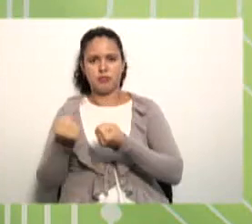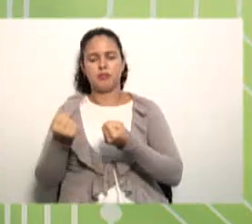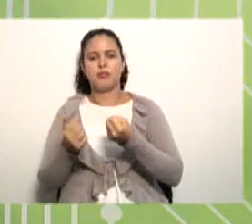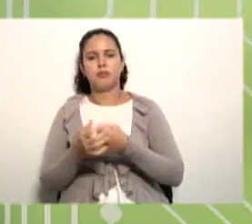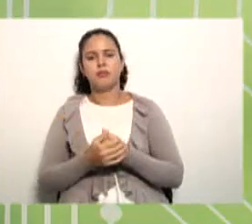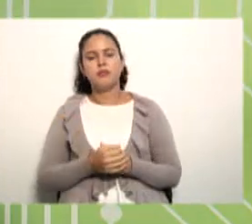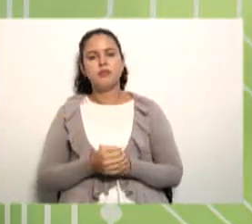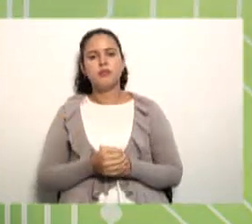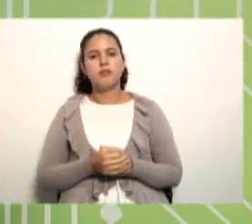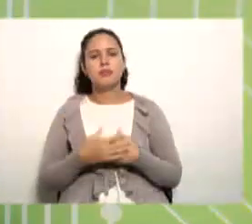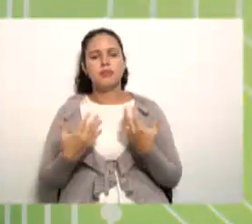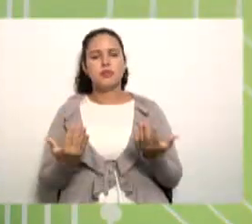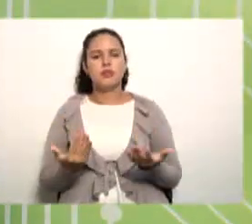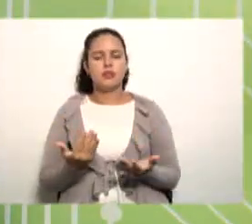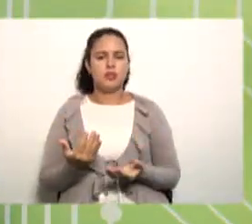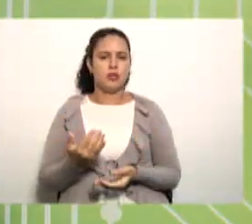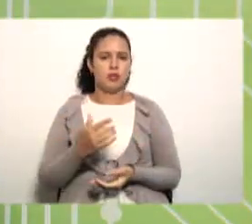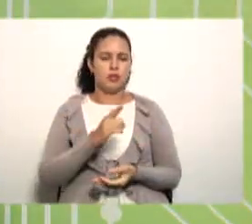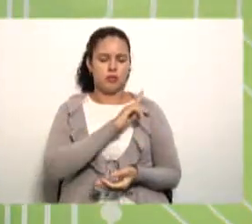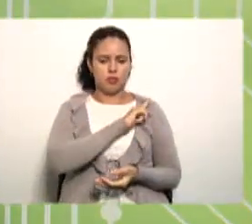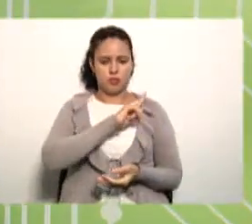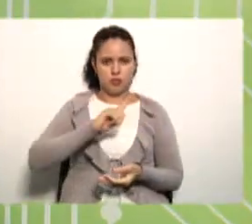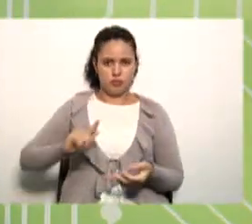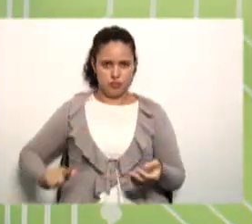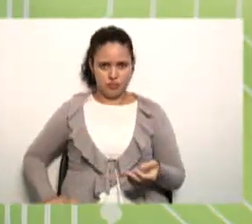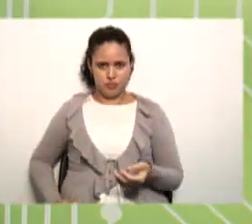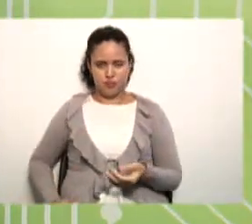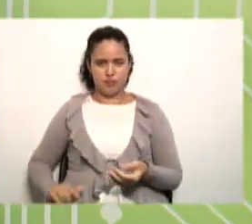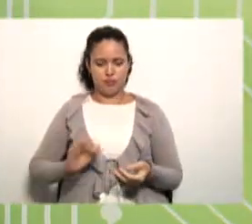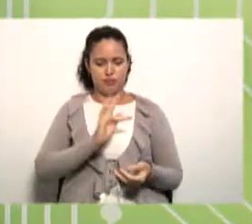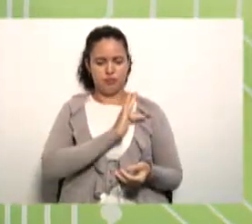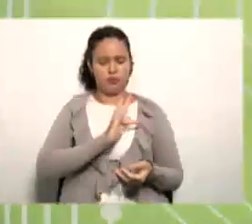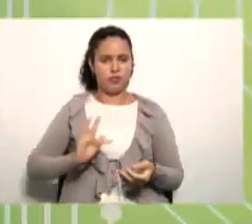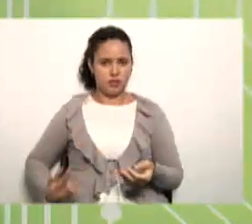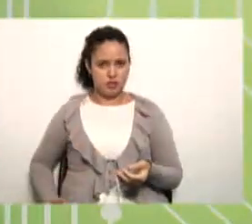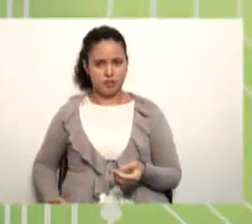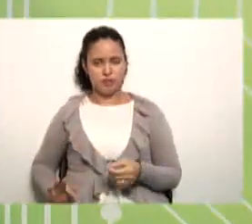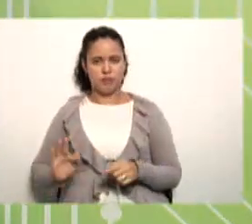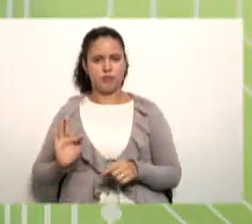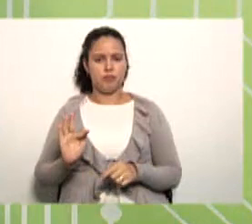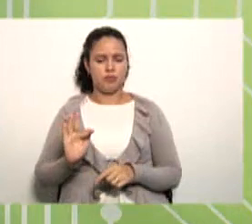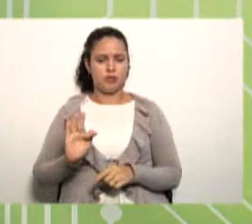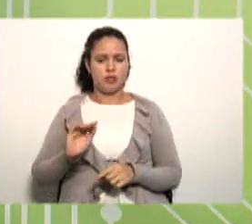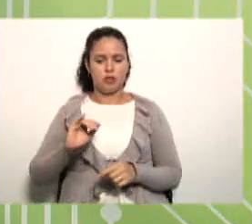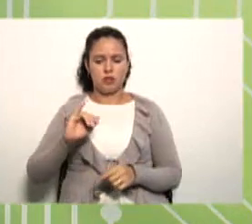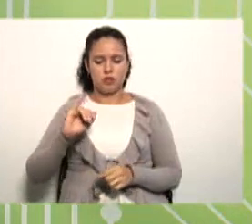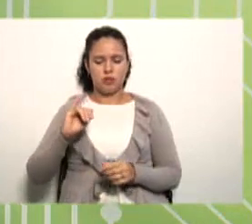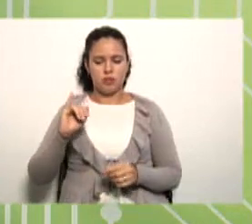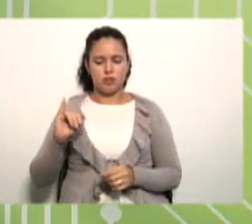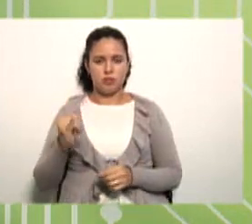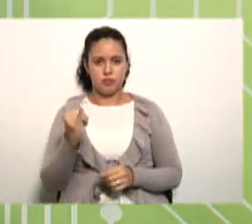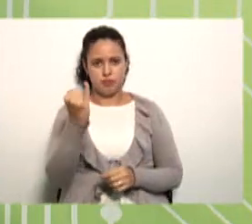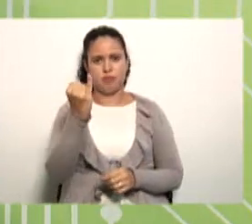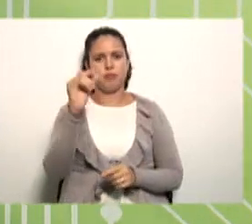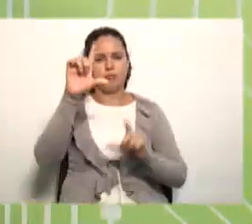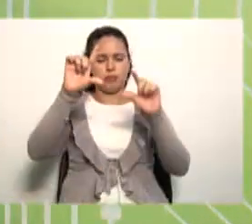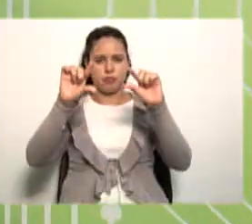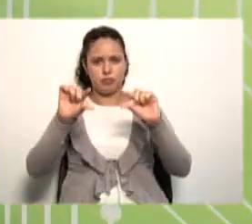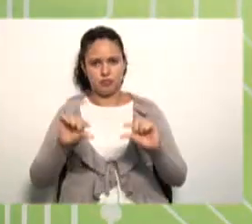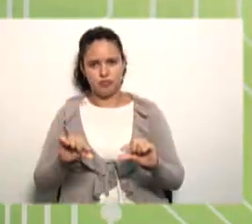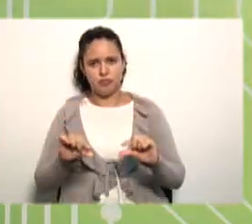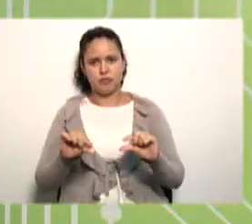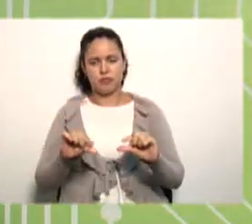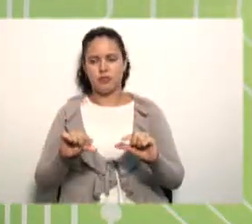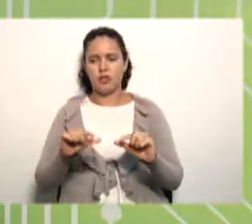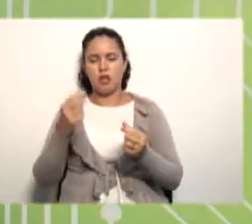federal tirou alguma carga tributária, desonerou alguns desses produtos, tornando esses produtos mais baratos. Quando um produto fica mais